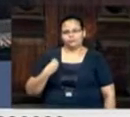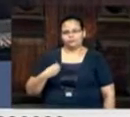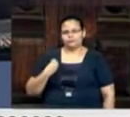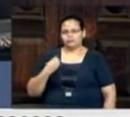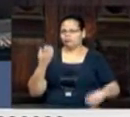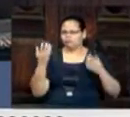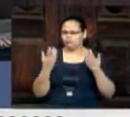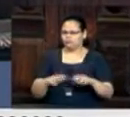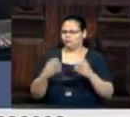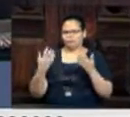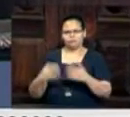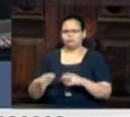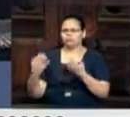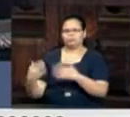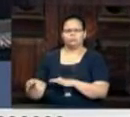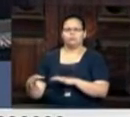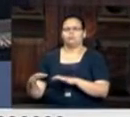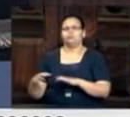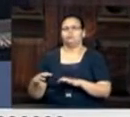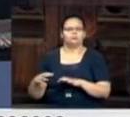não querem